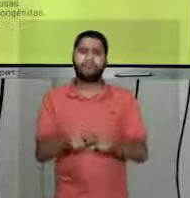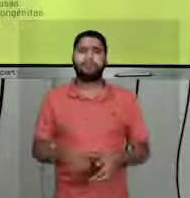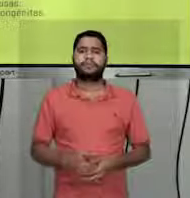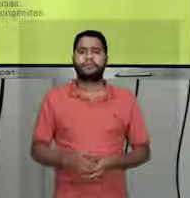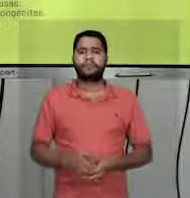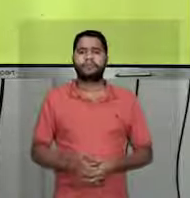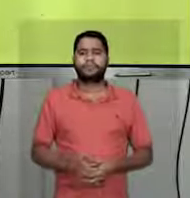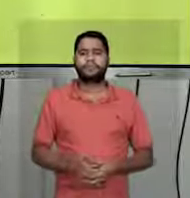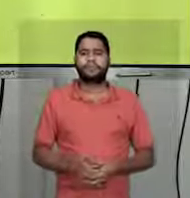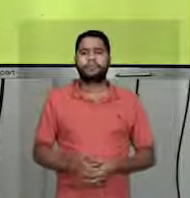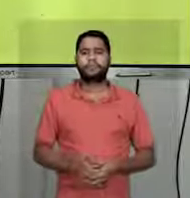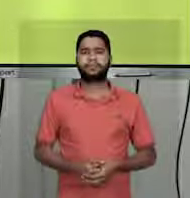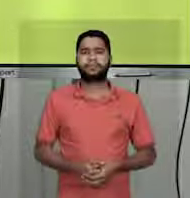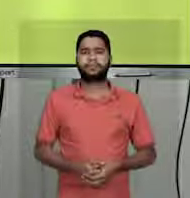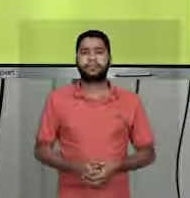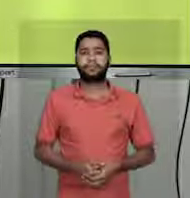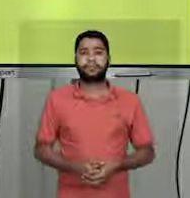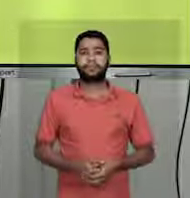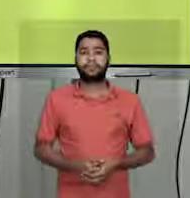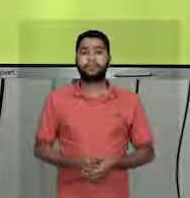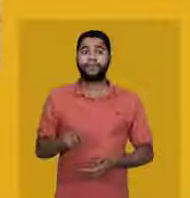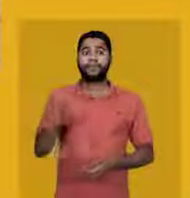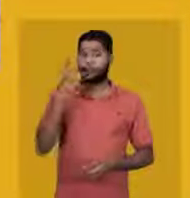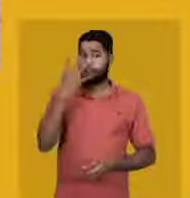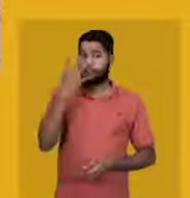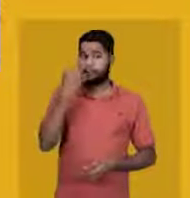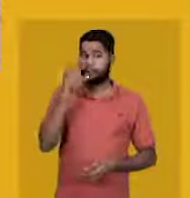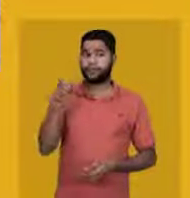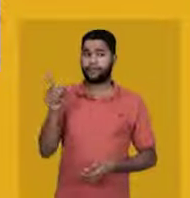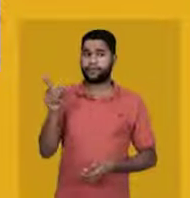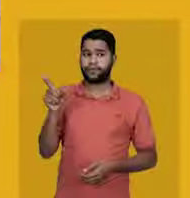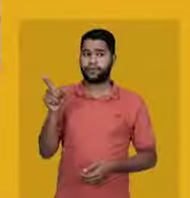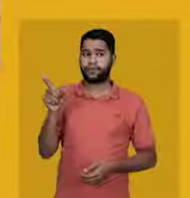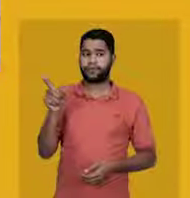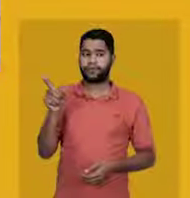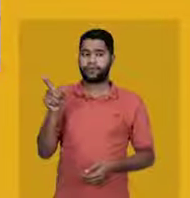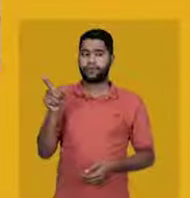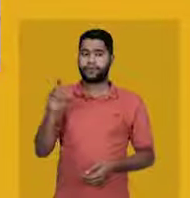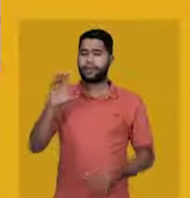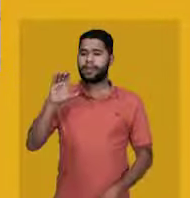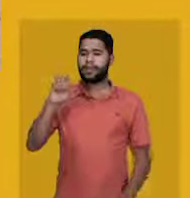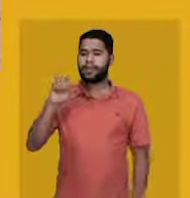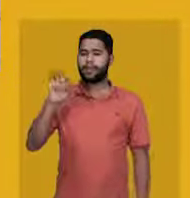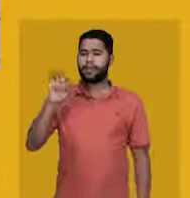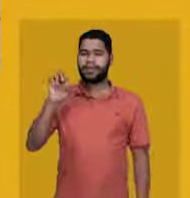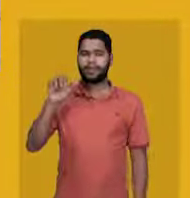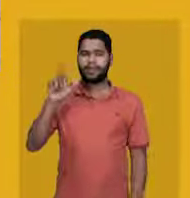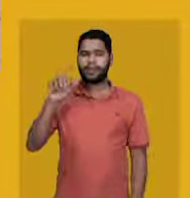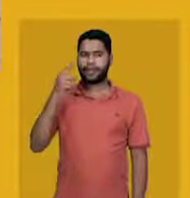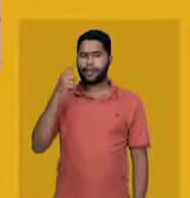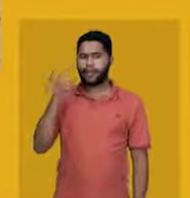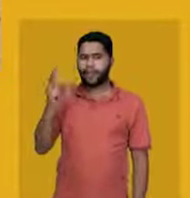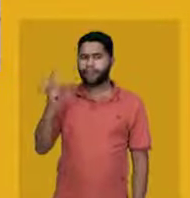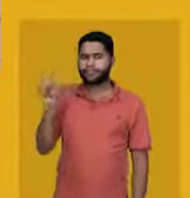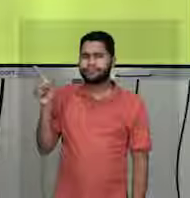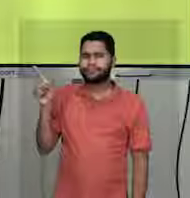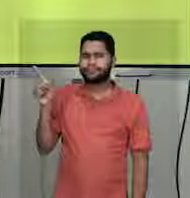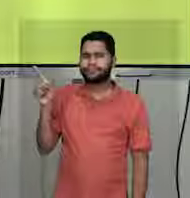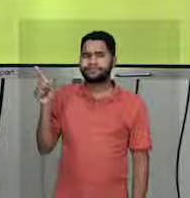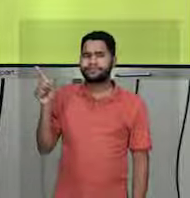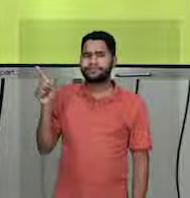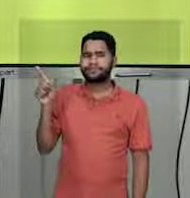patologia. Aqui tem uma foto, né, da catarata. Notem aqui, ó, tá vendo